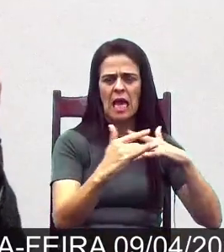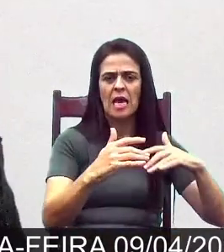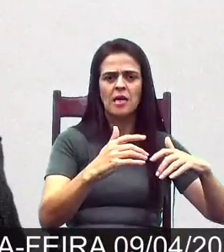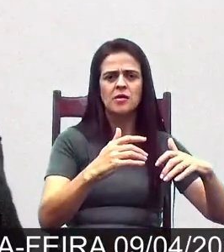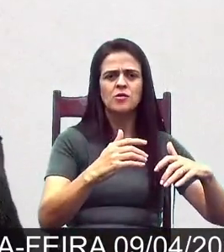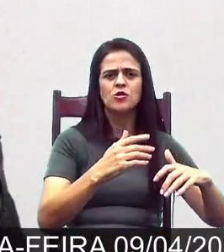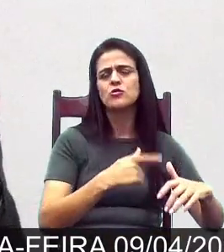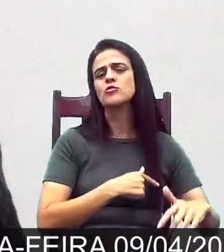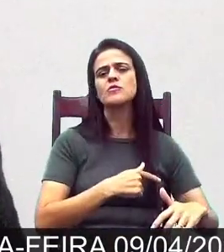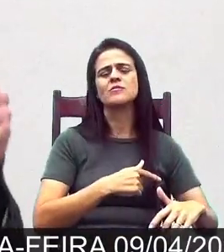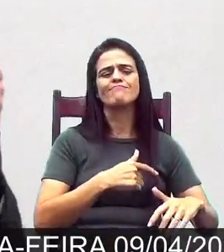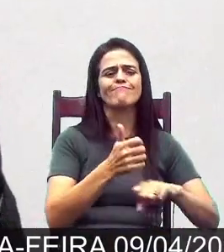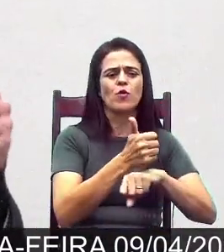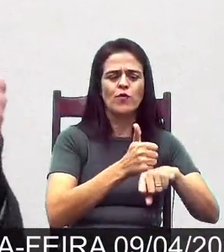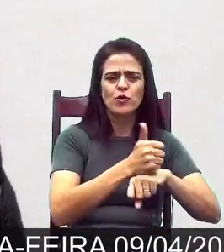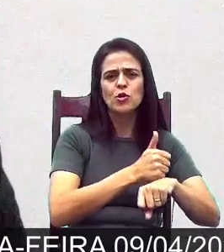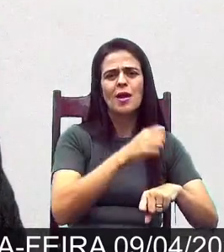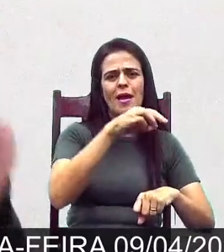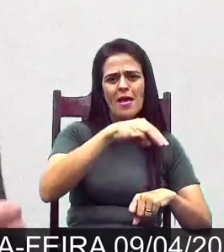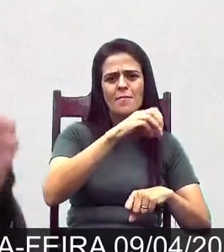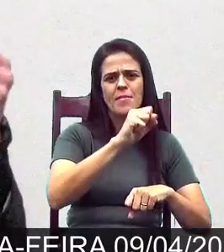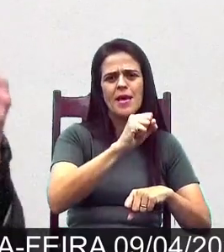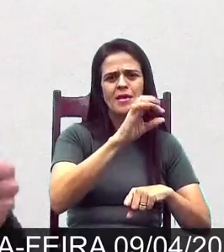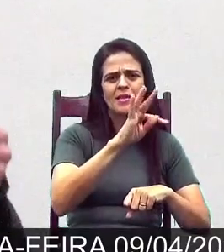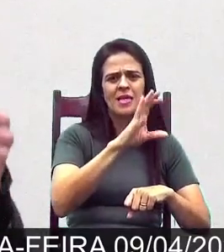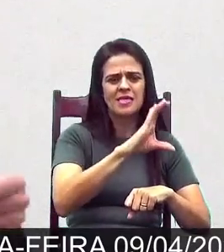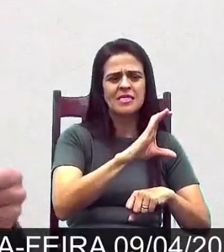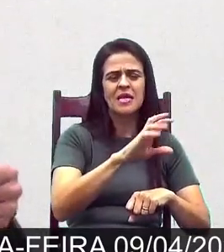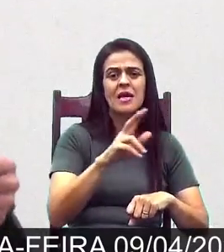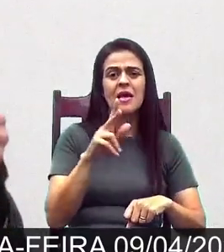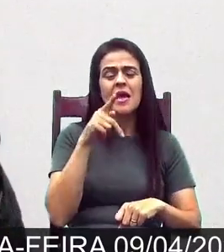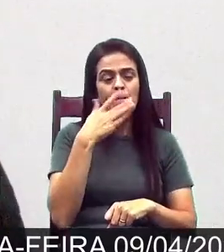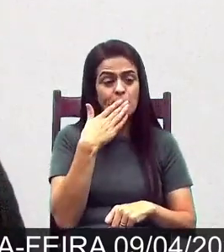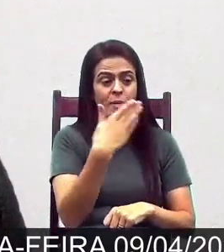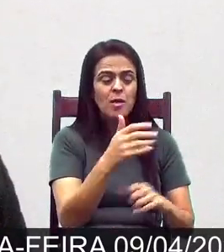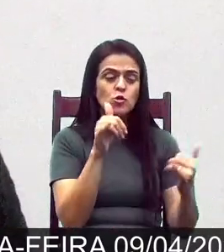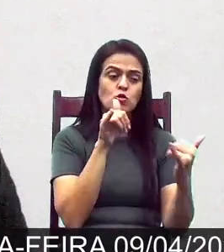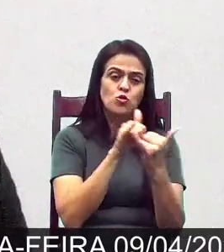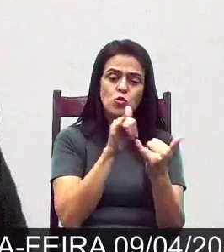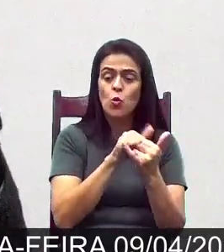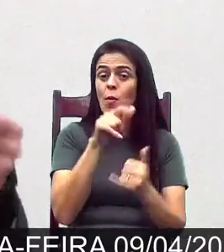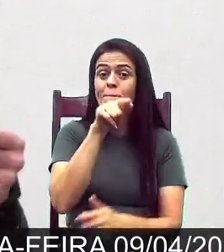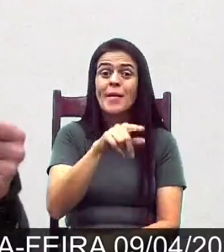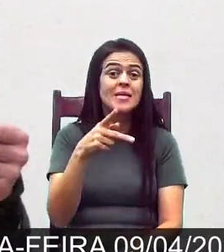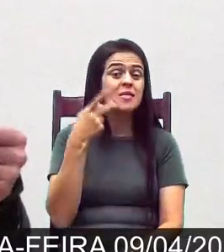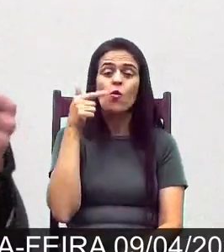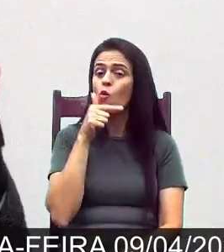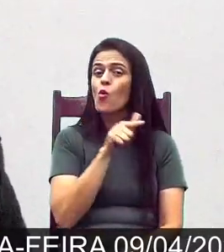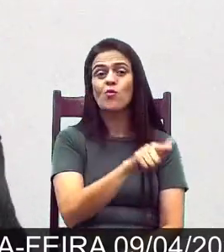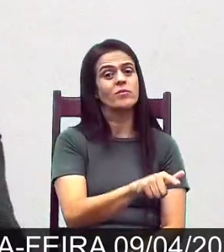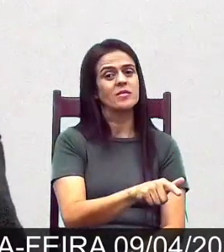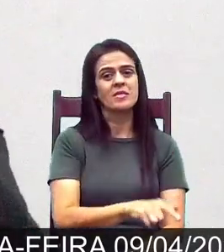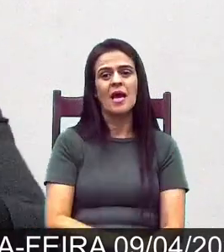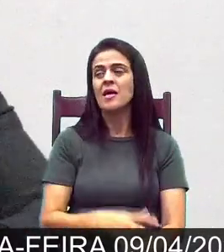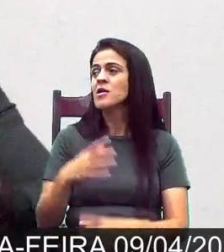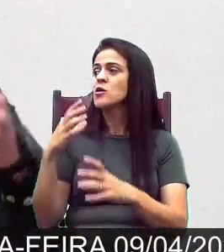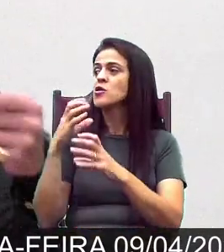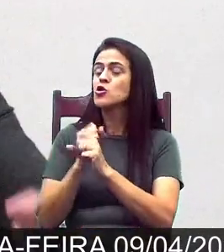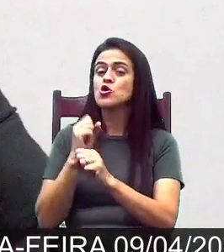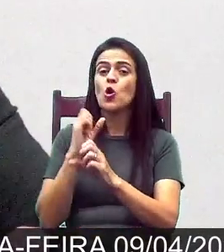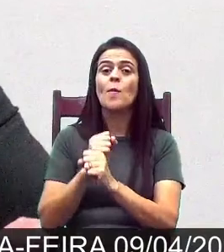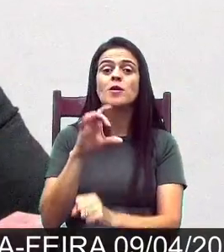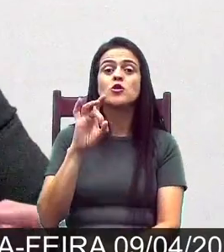cidade, mas jovem, Vanderval, eles não darão conta. É humanamente impossível. São